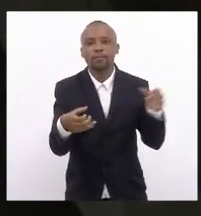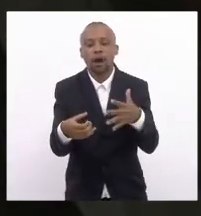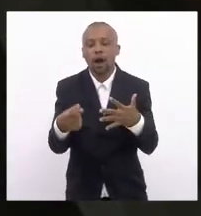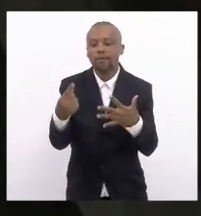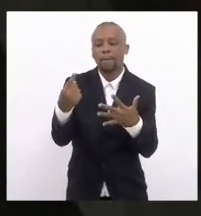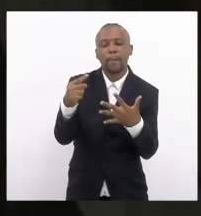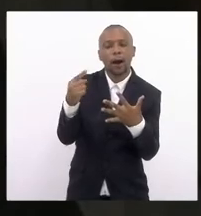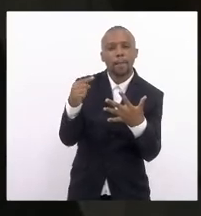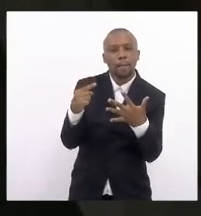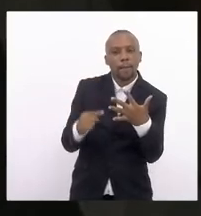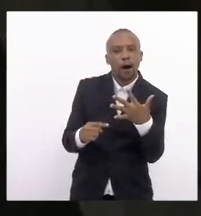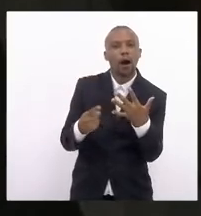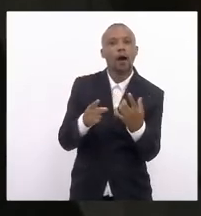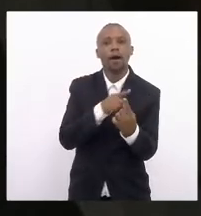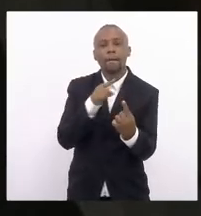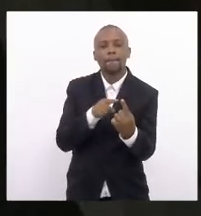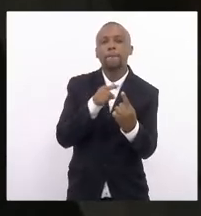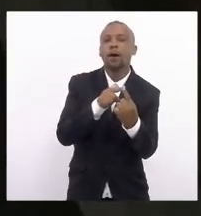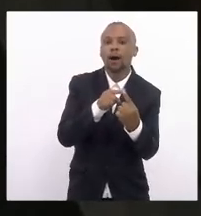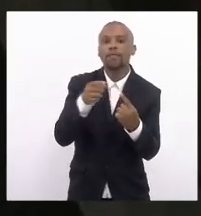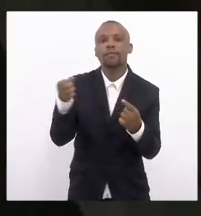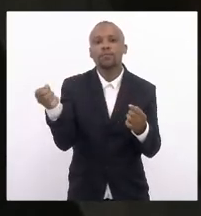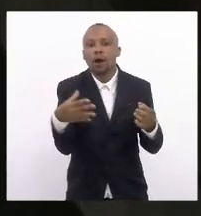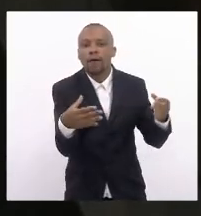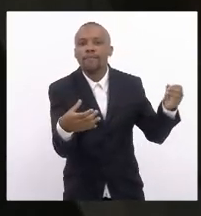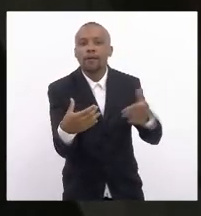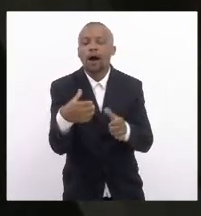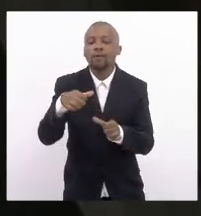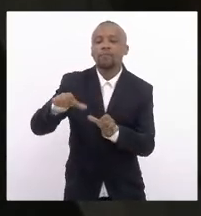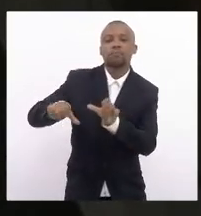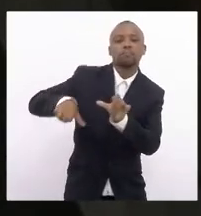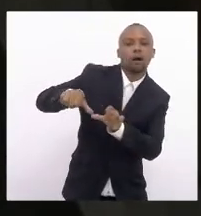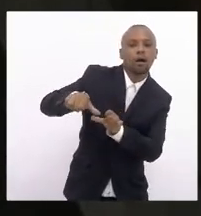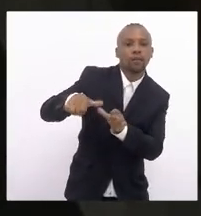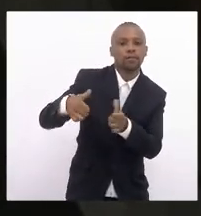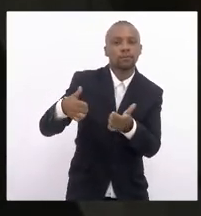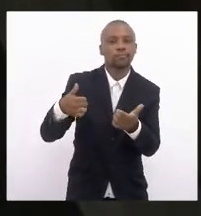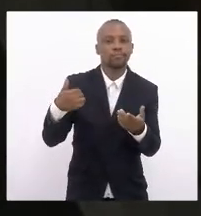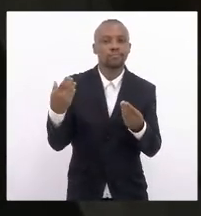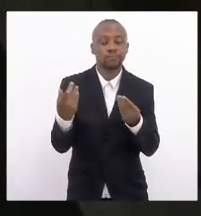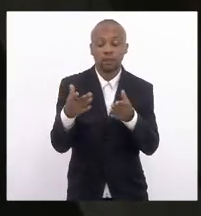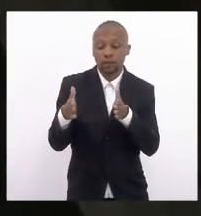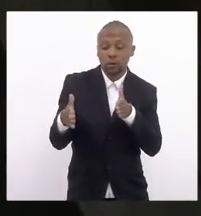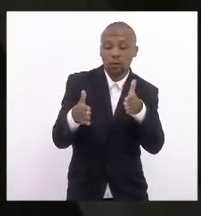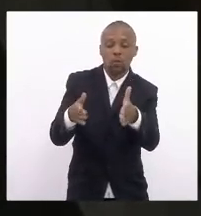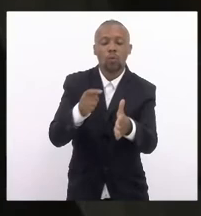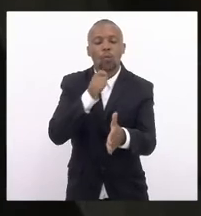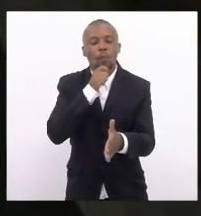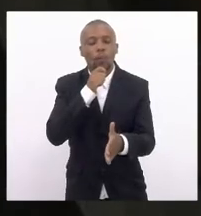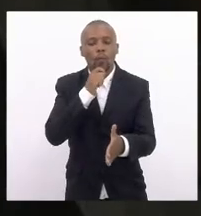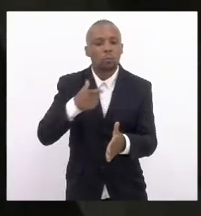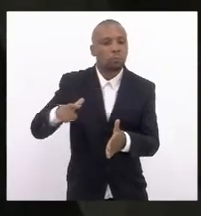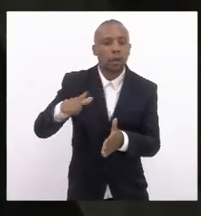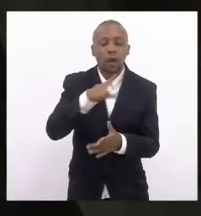estilo, com novas metas, e aí segue. Então, nessa verdadeira